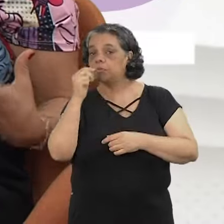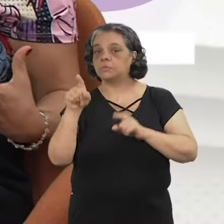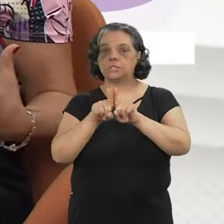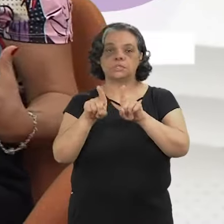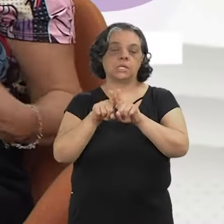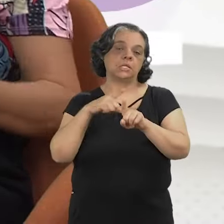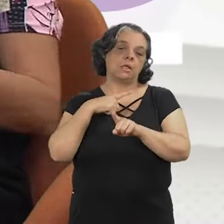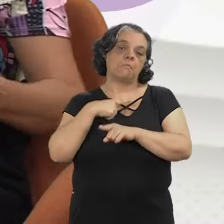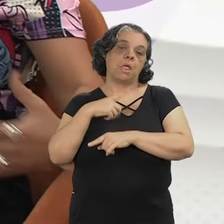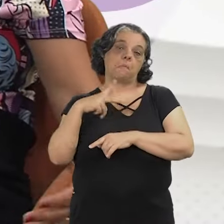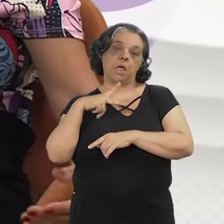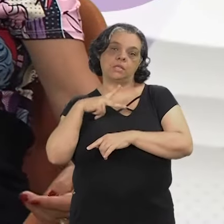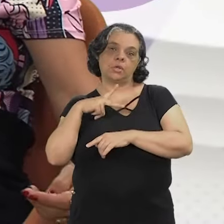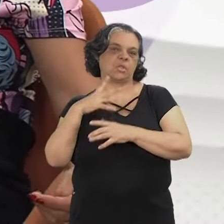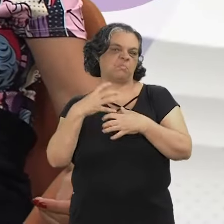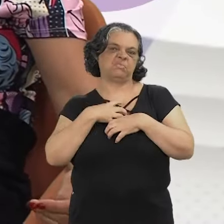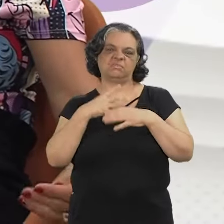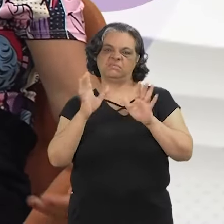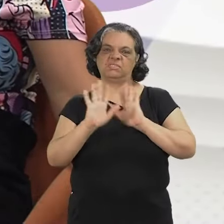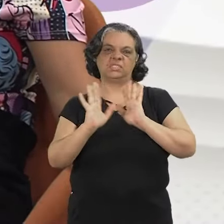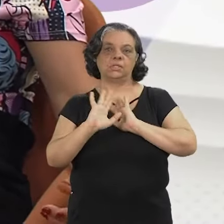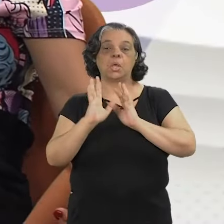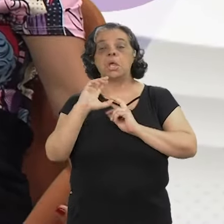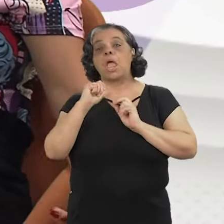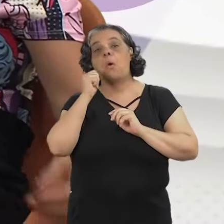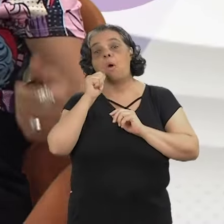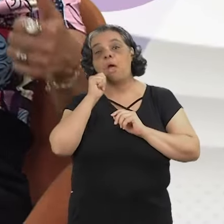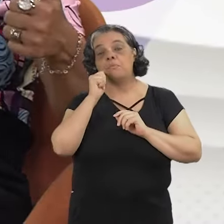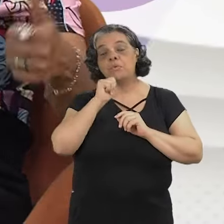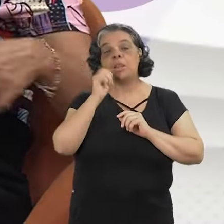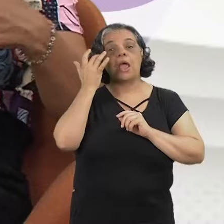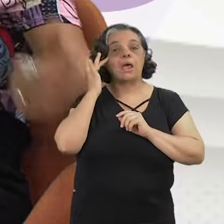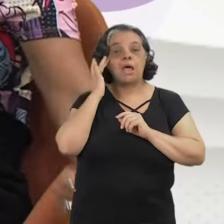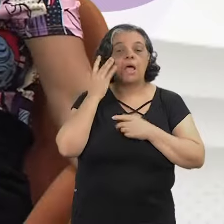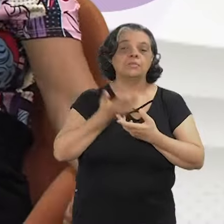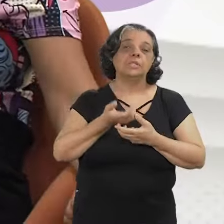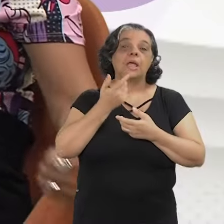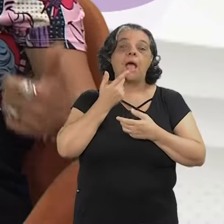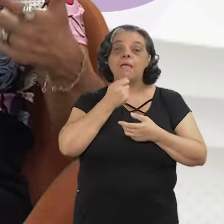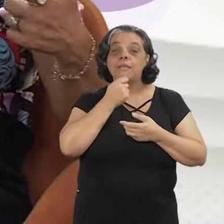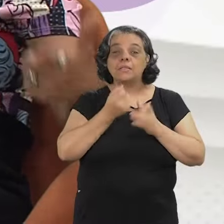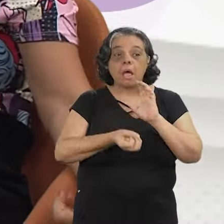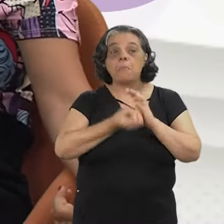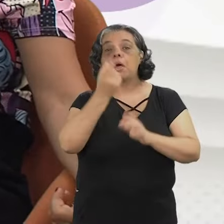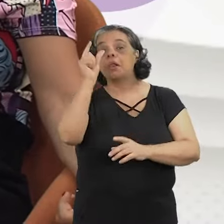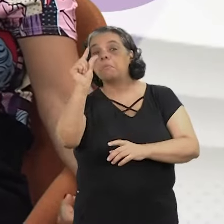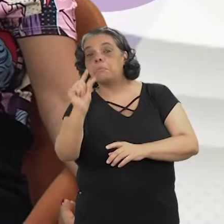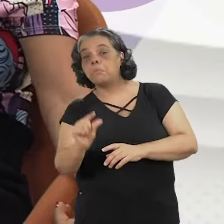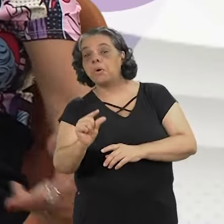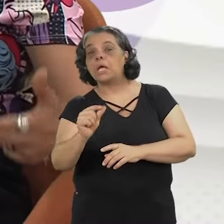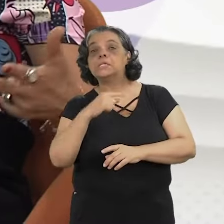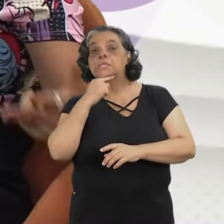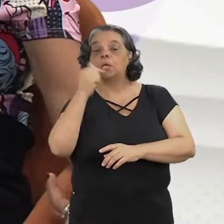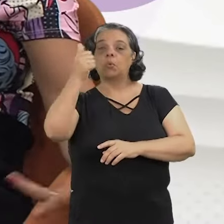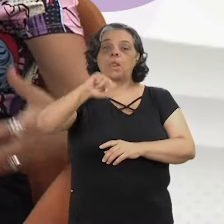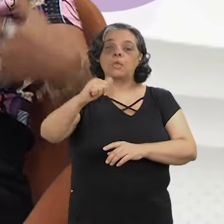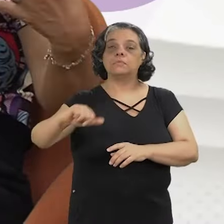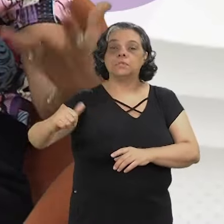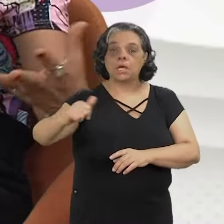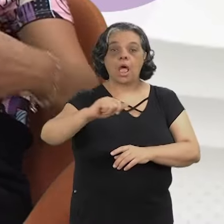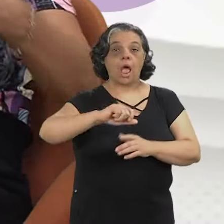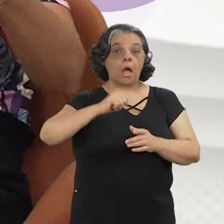minhas particularidades Eu não me sinto eu penso que as mulheres ainda ainda aparecem menos aparecem de forma não qualificada eu acho que a